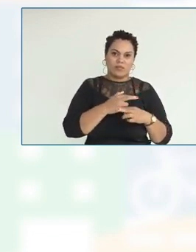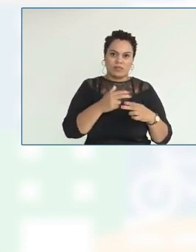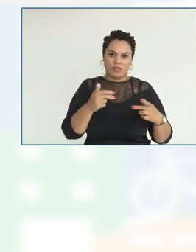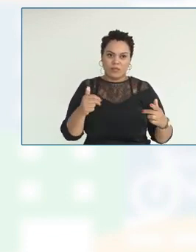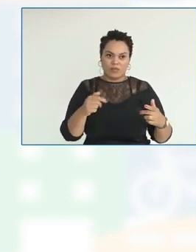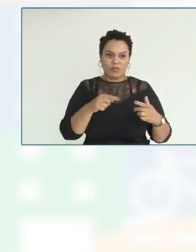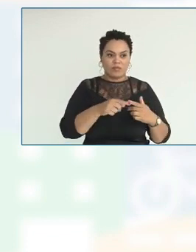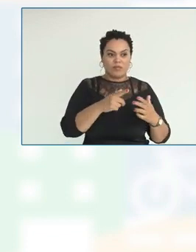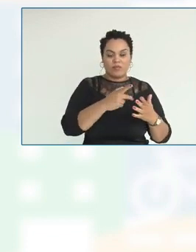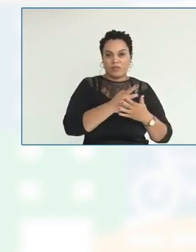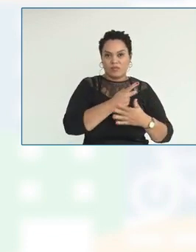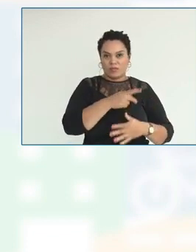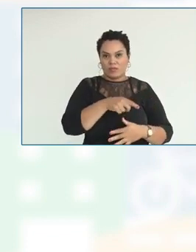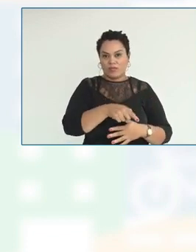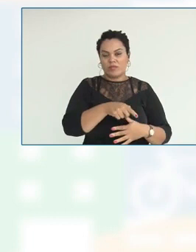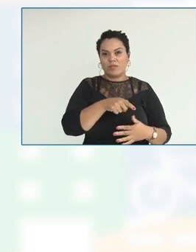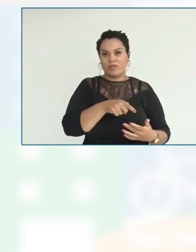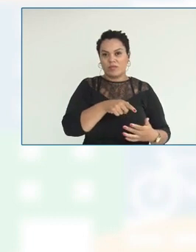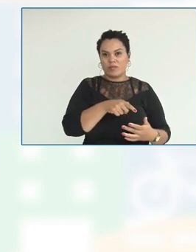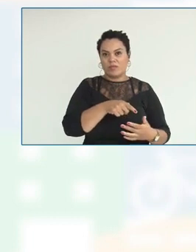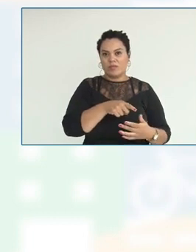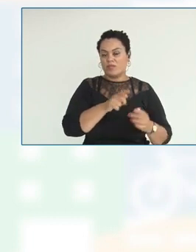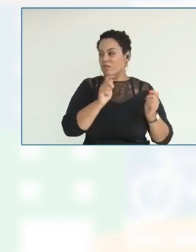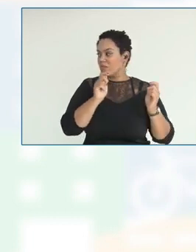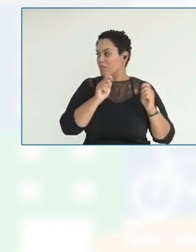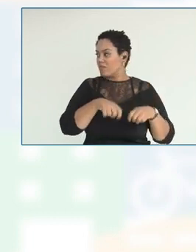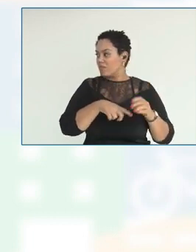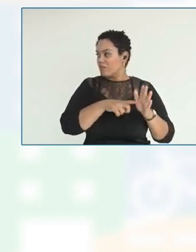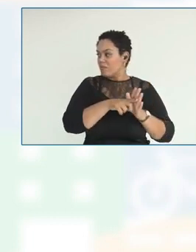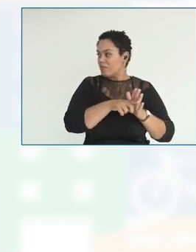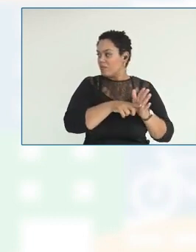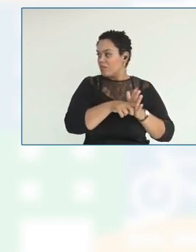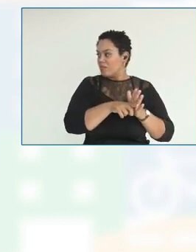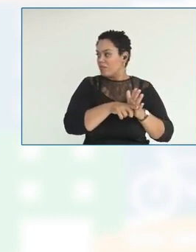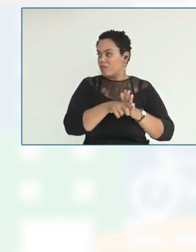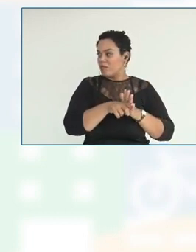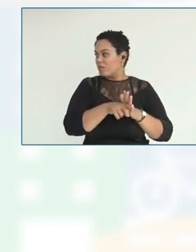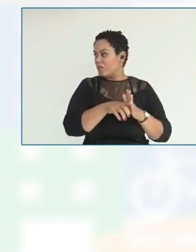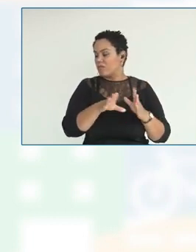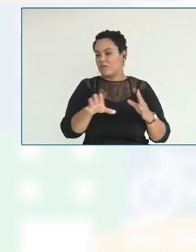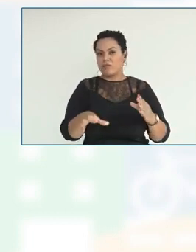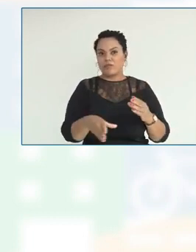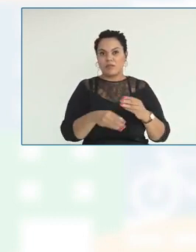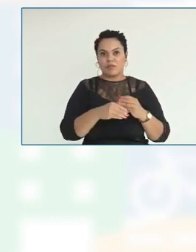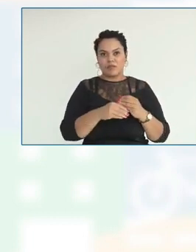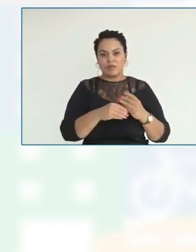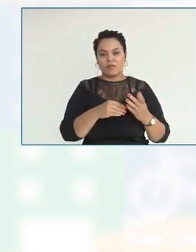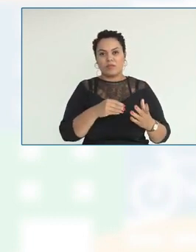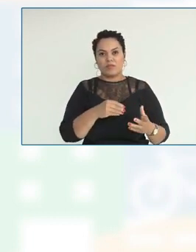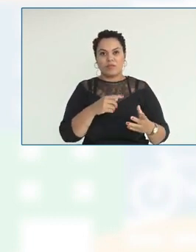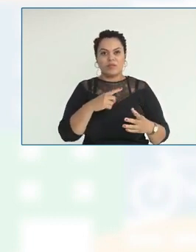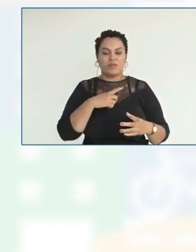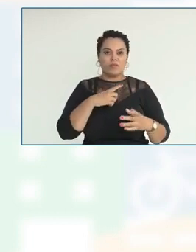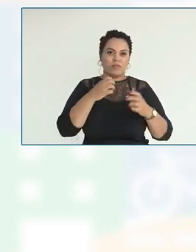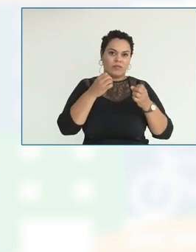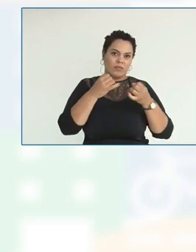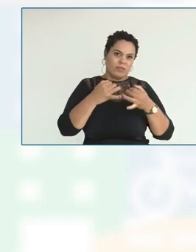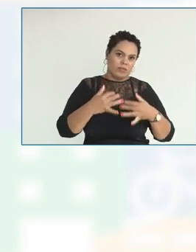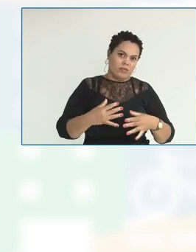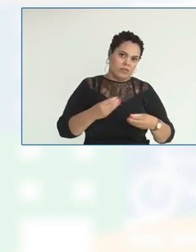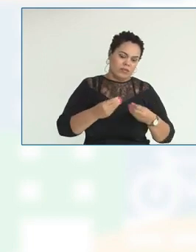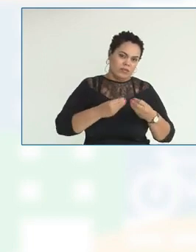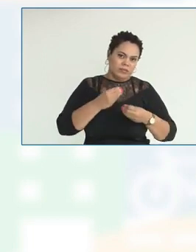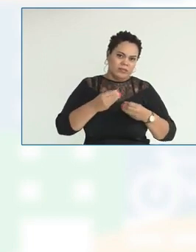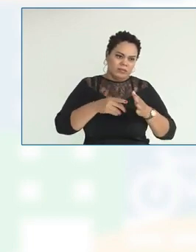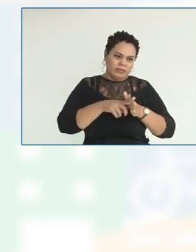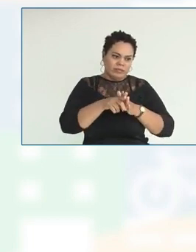casos que são passíveis de investigação complementar. E eu vou abrir um parêntese para falar sobre investigação